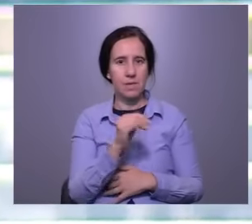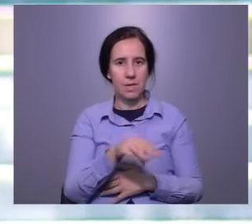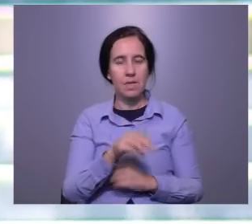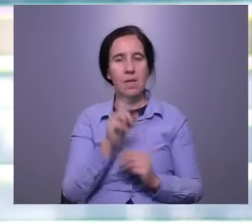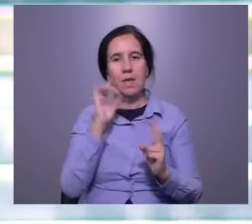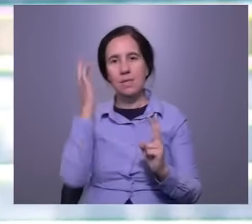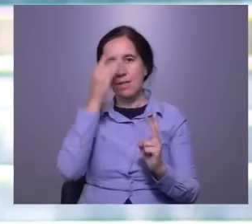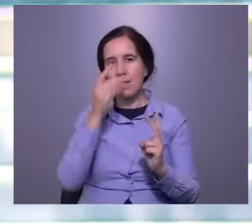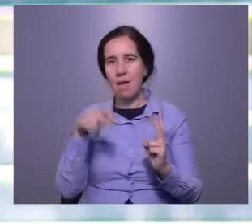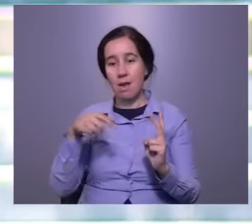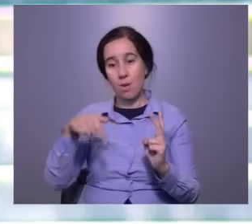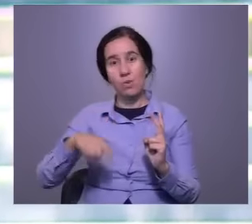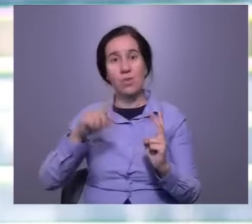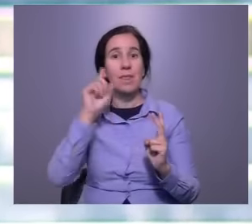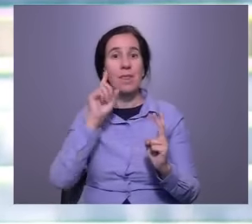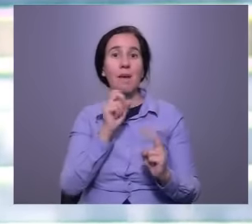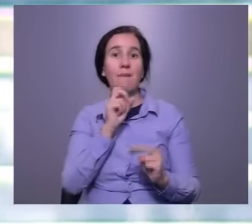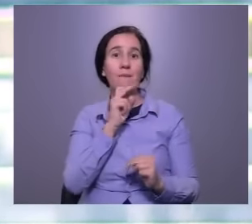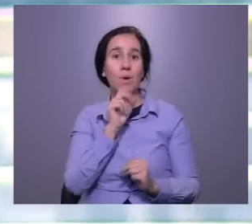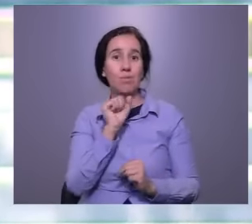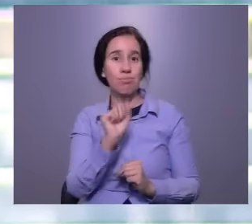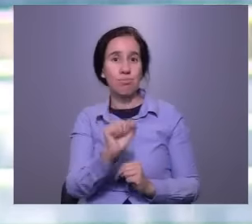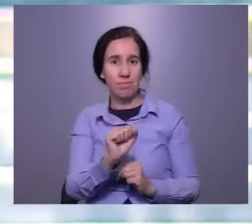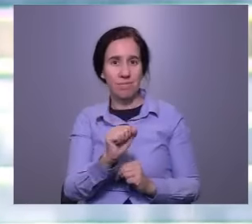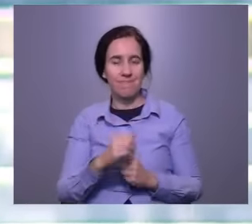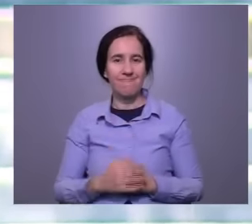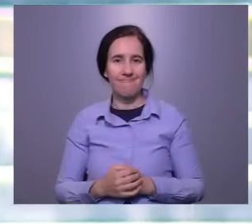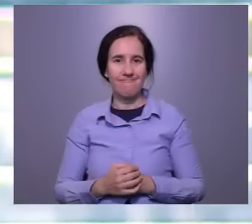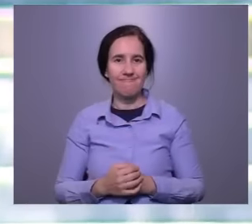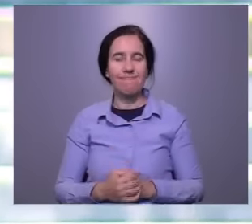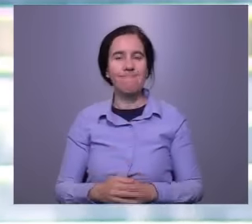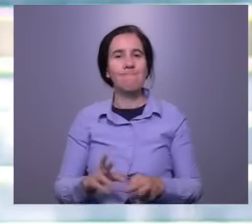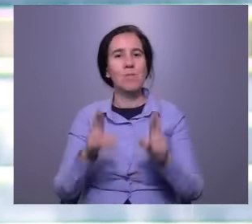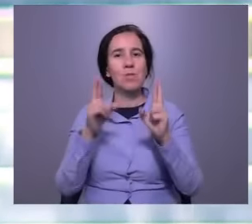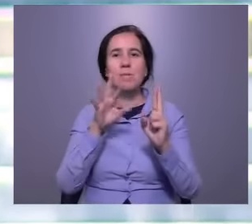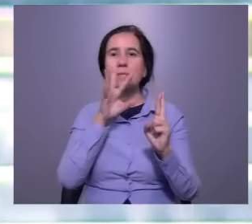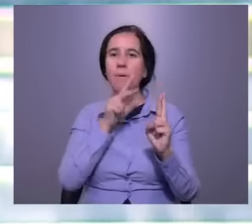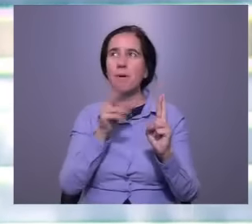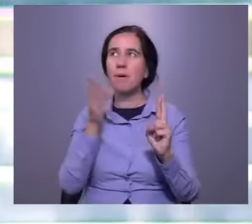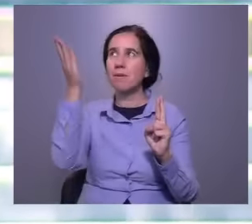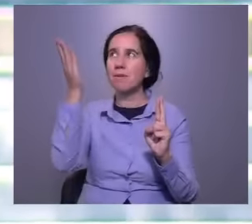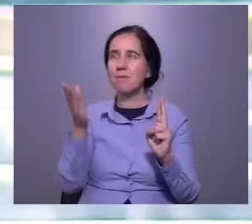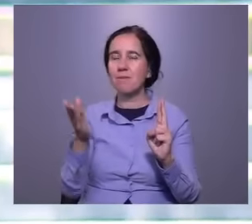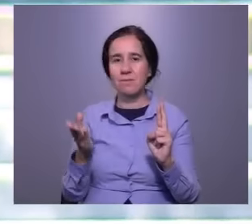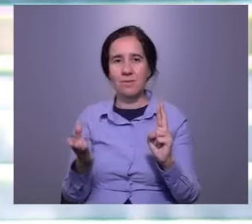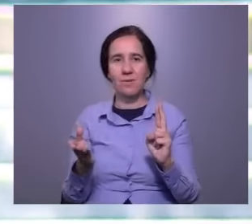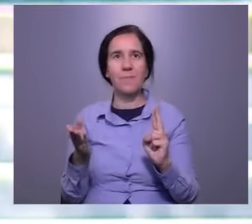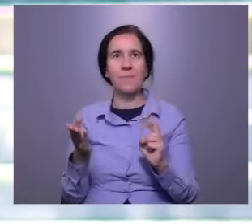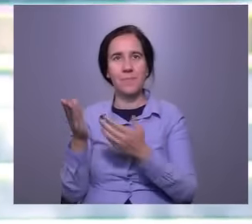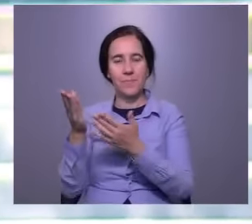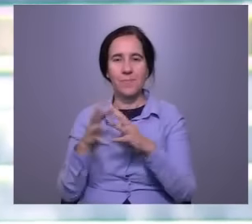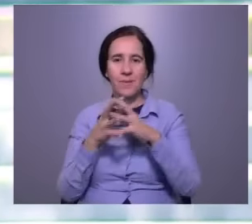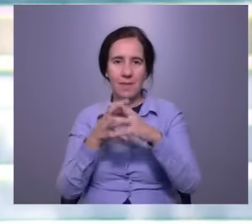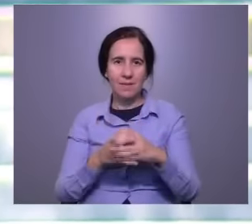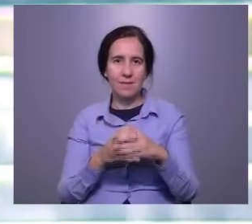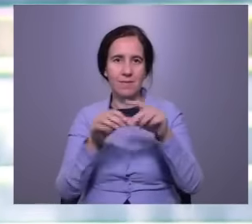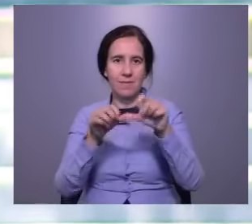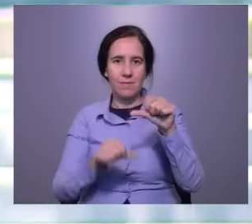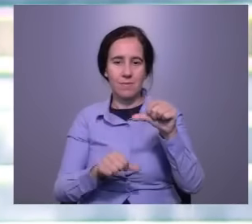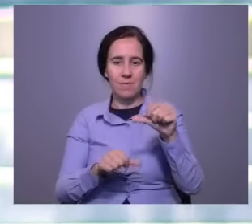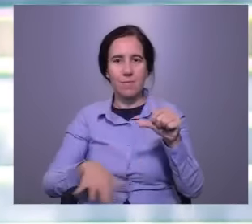nesta data em que a Igreja celebra a festa de teus pais, São Joaquim e